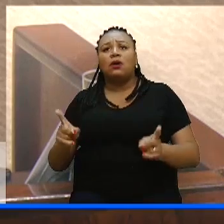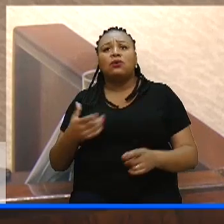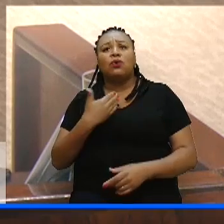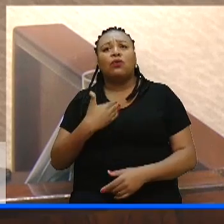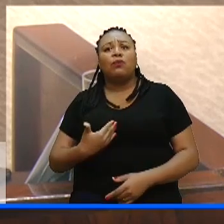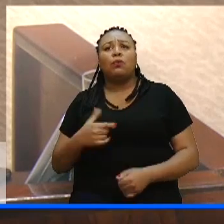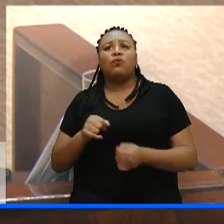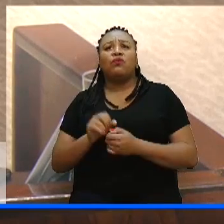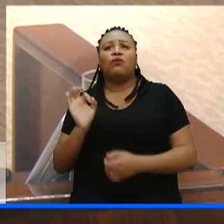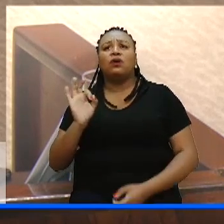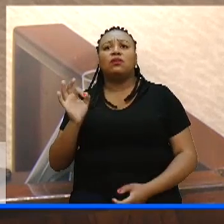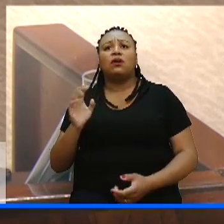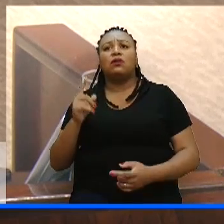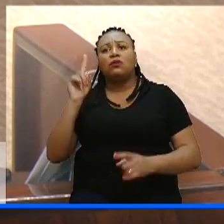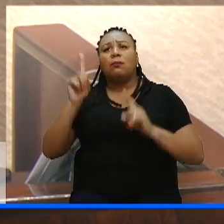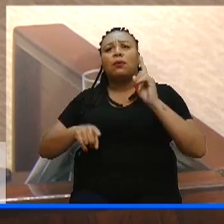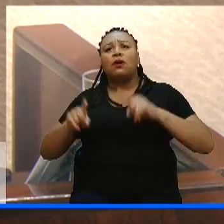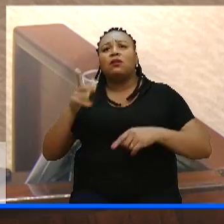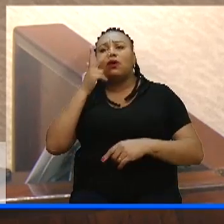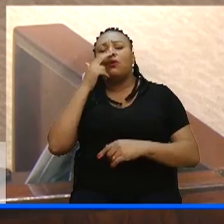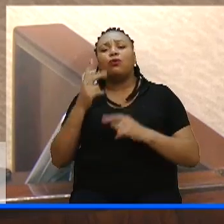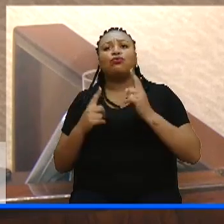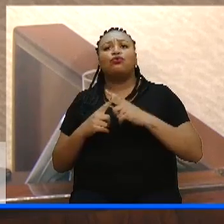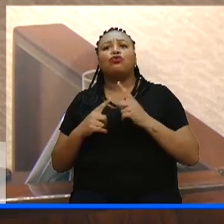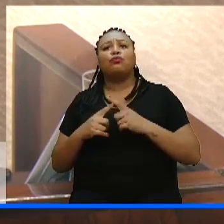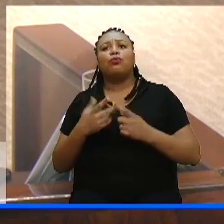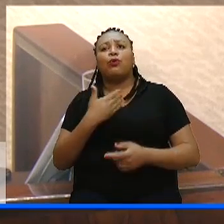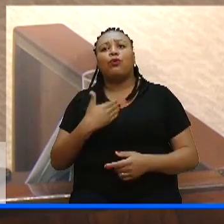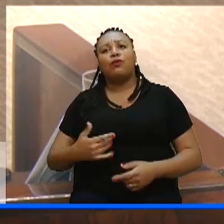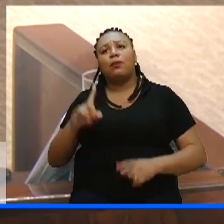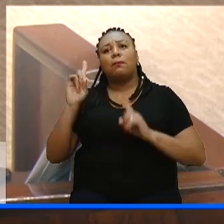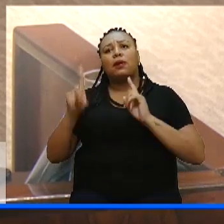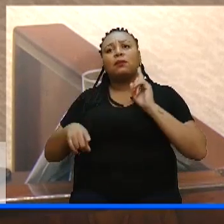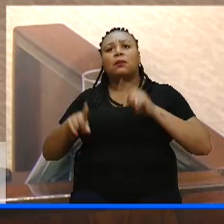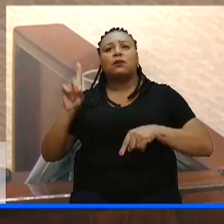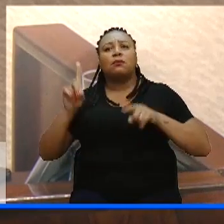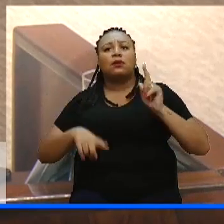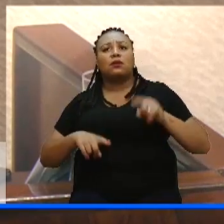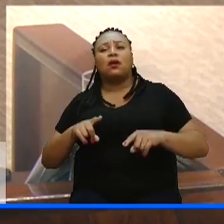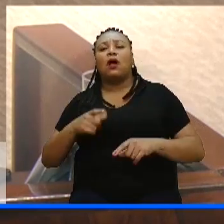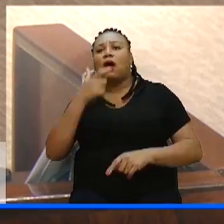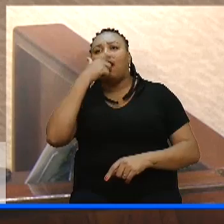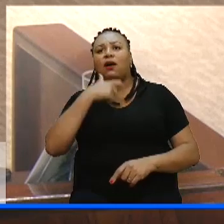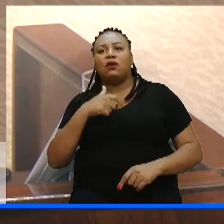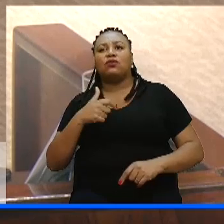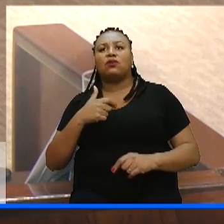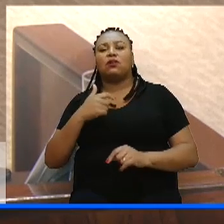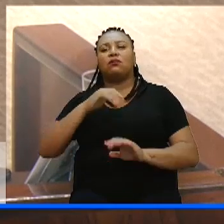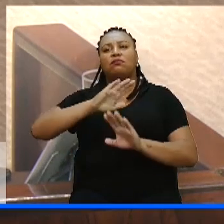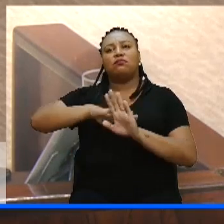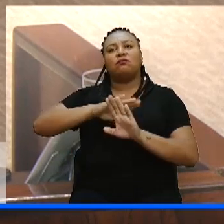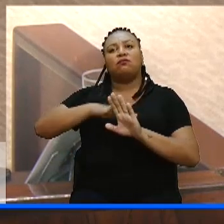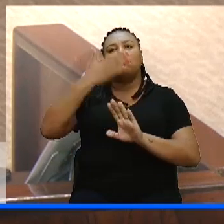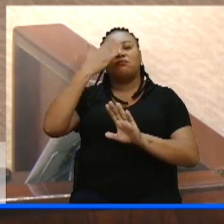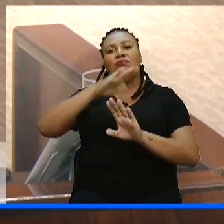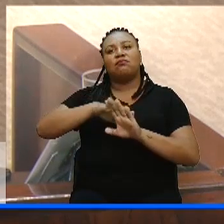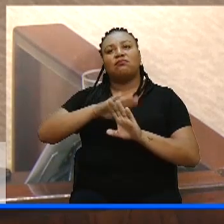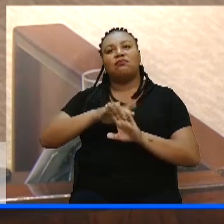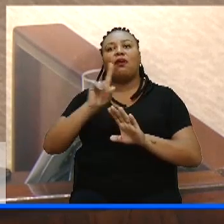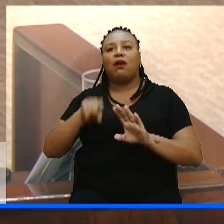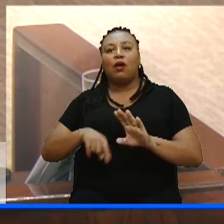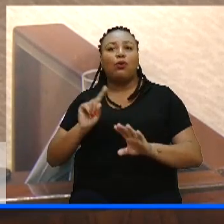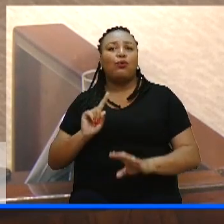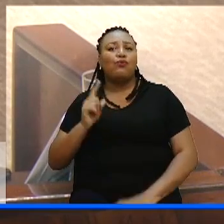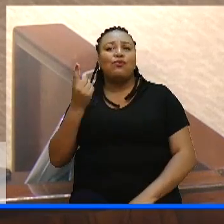ele ele delega é aquele tipo de governo que delega ao mercado achando que a mão invisível do mercado é capaz